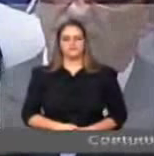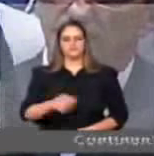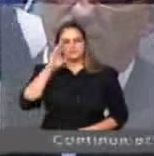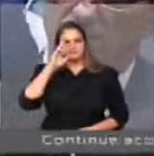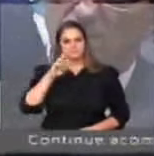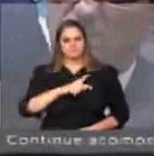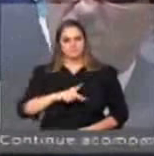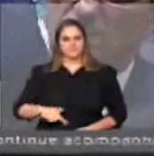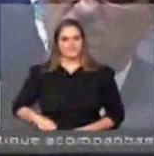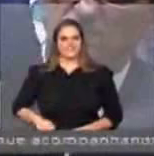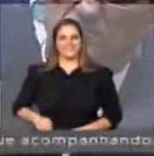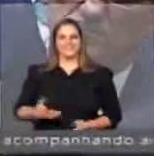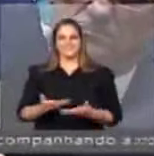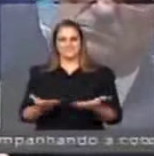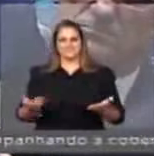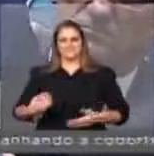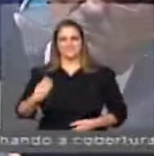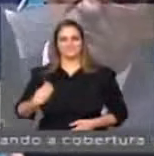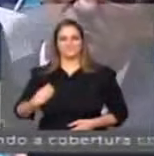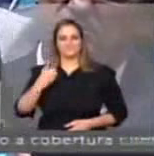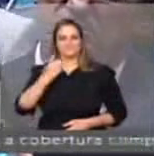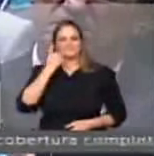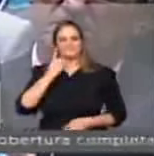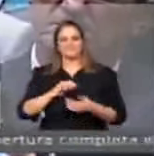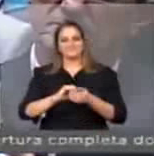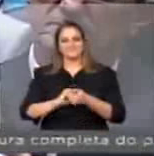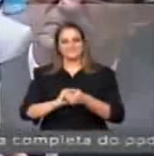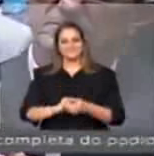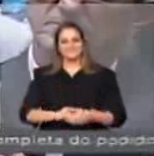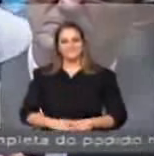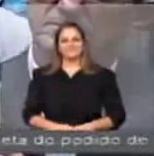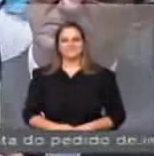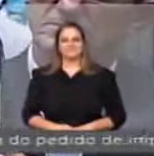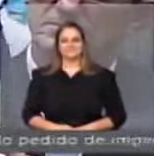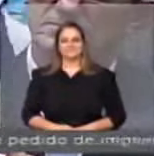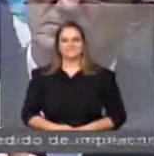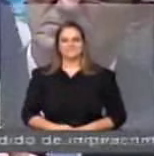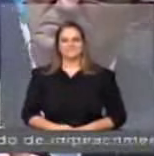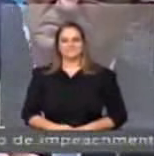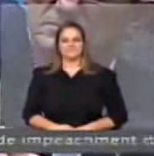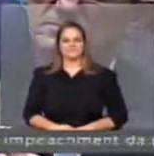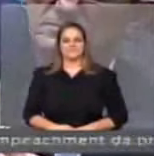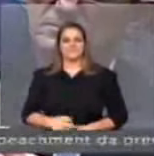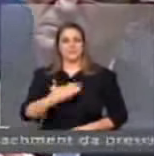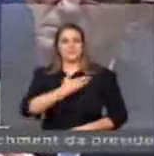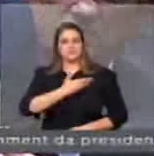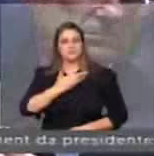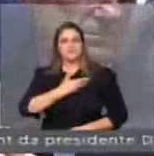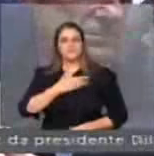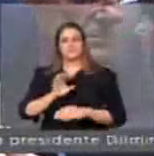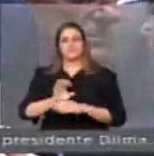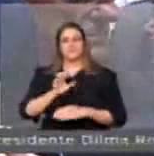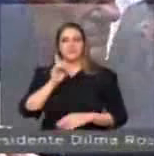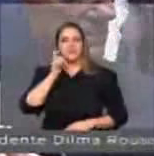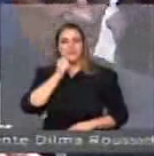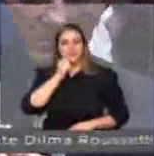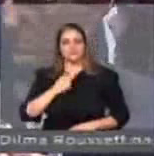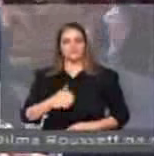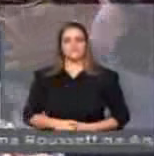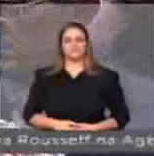Senhor presidente, senhoras e senhores deputados, meus queridos amigos do estado de